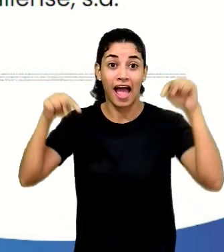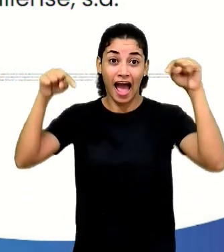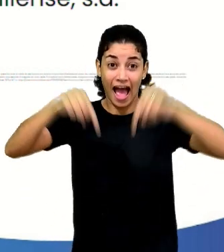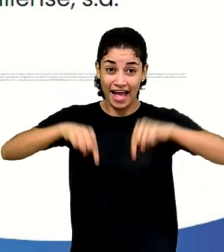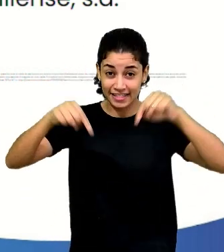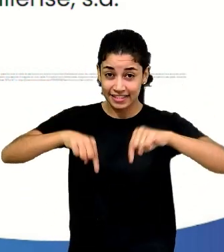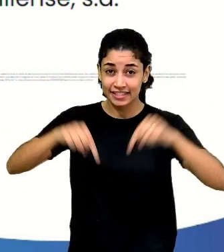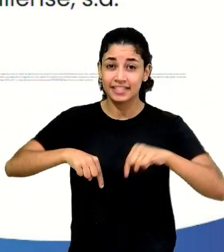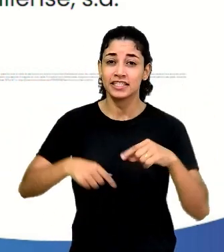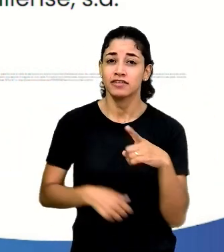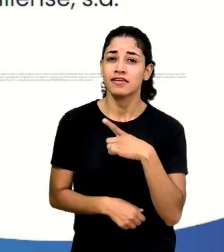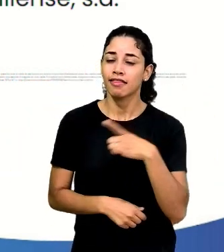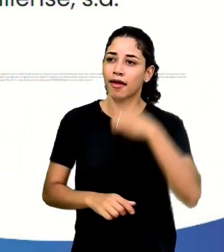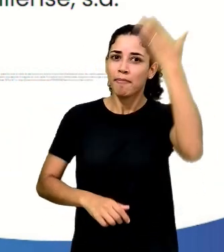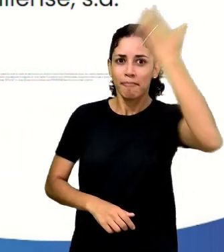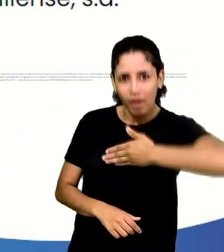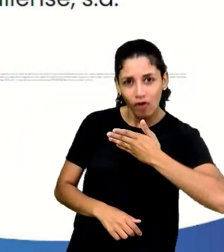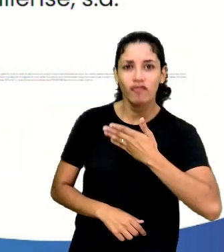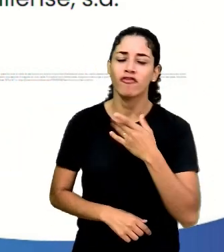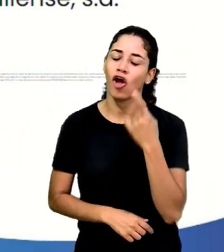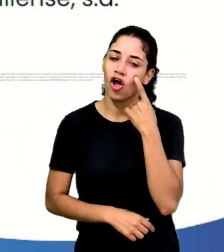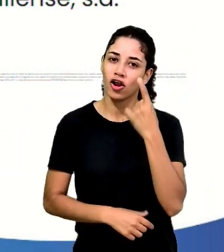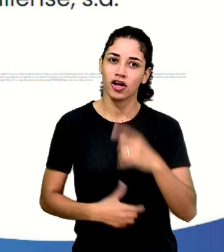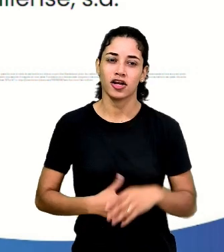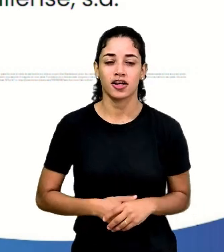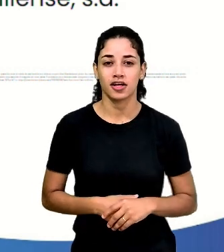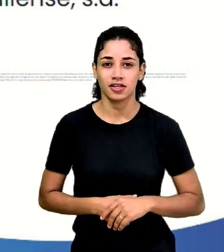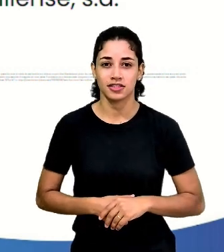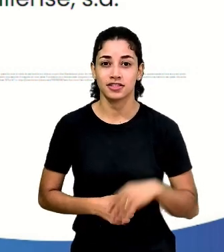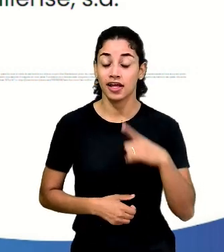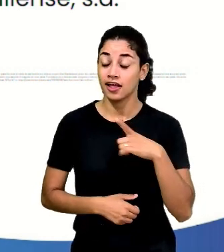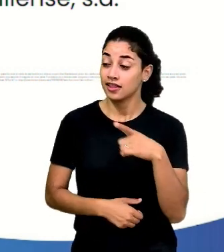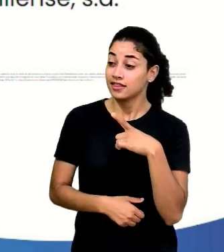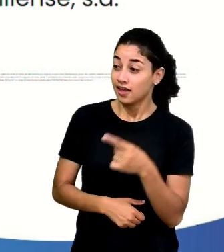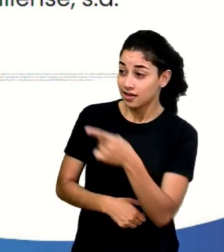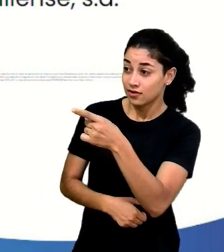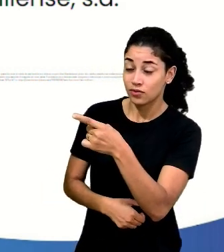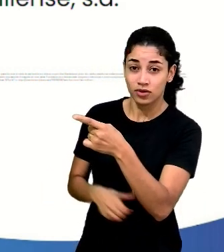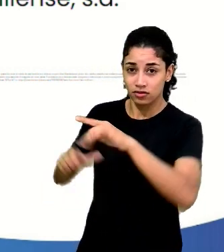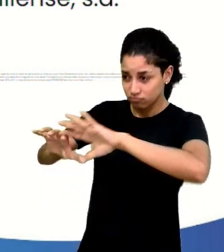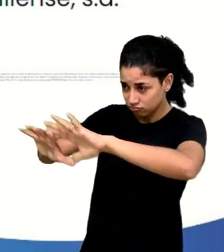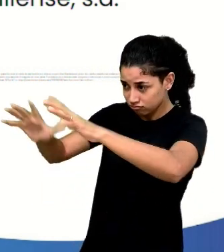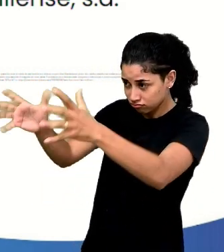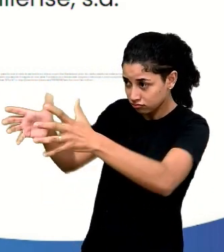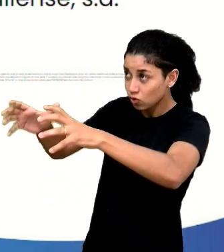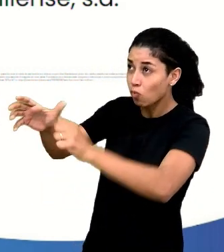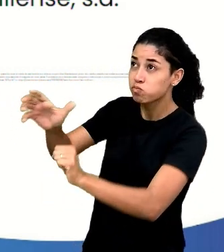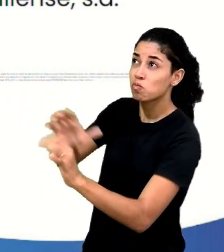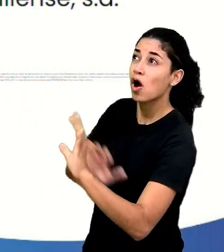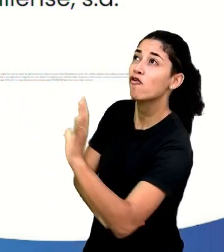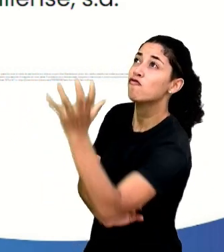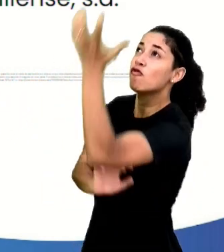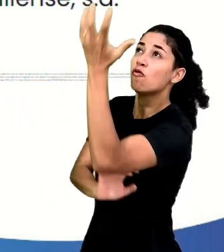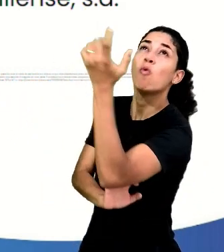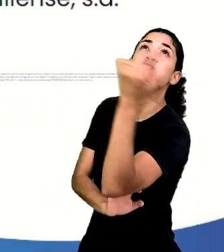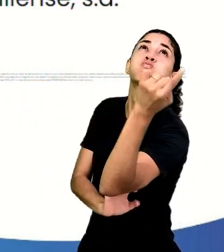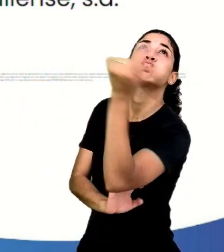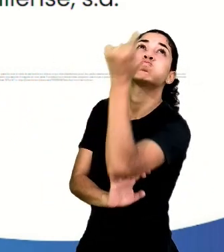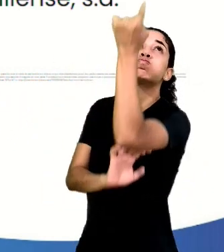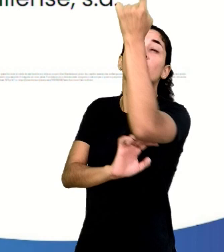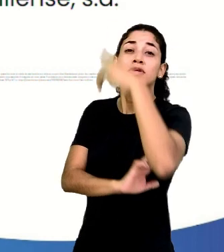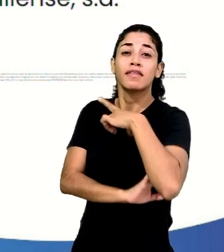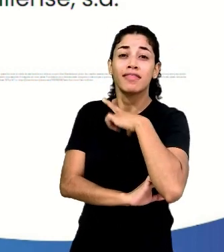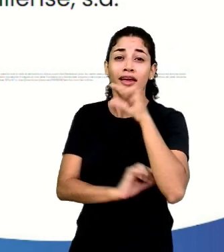pomar, você tem a prova disso. Ali está uma jabuticabeira enorme sustentando